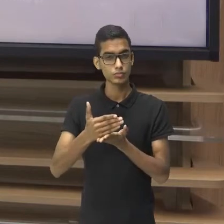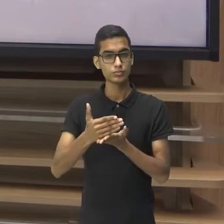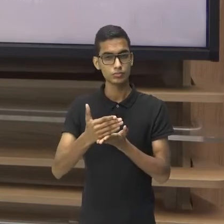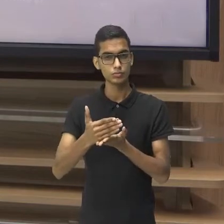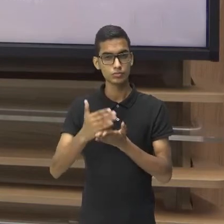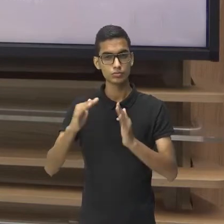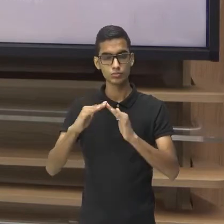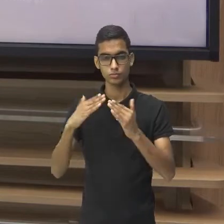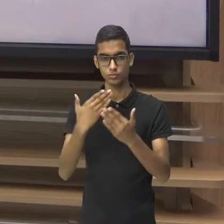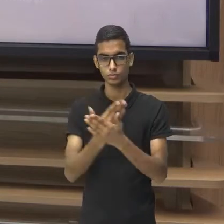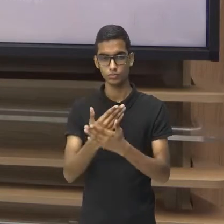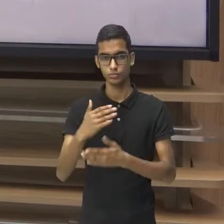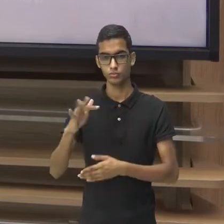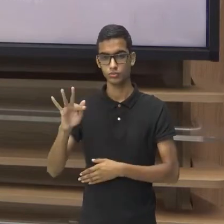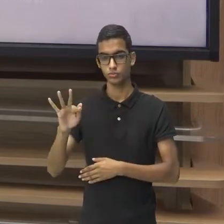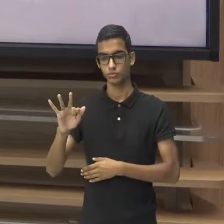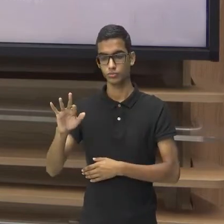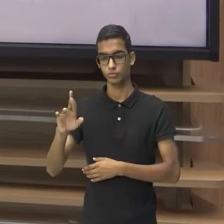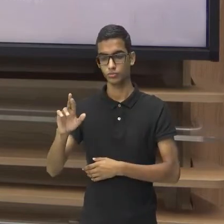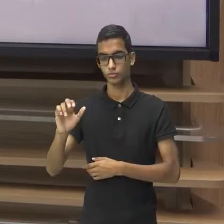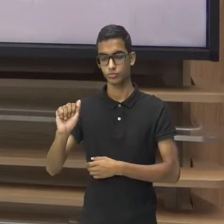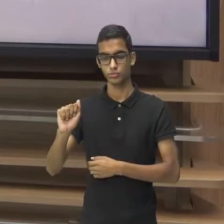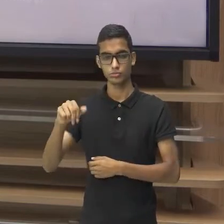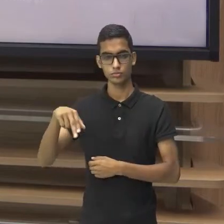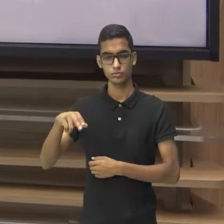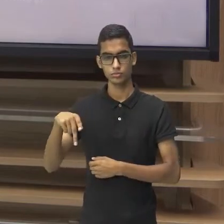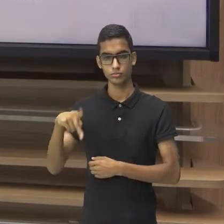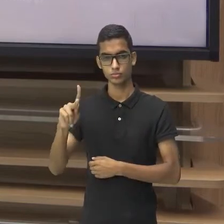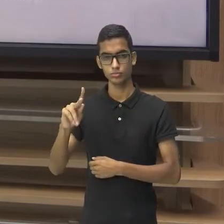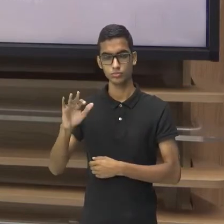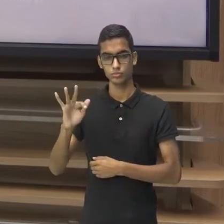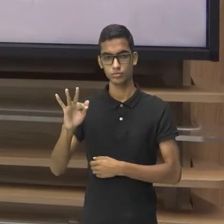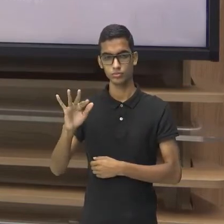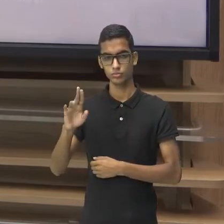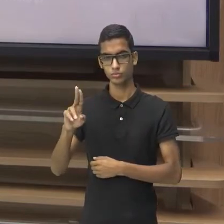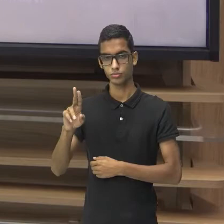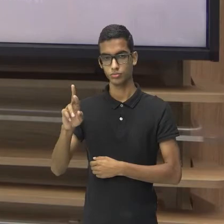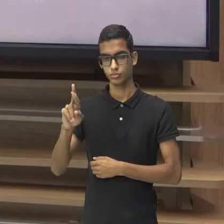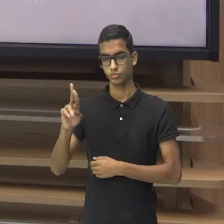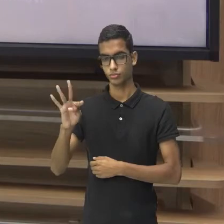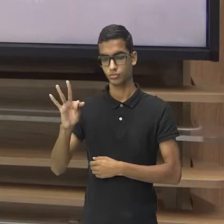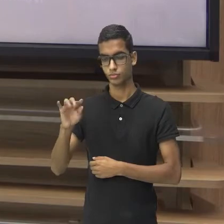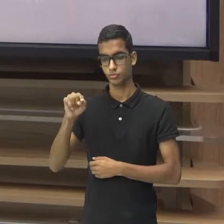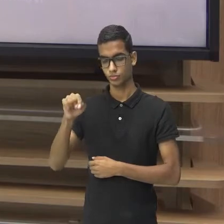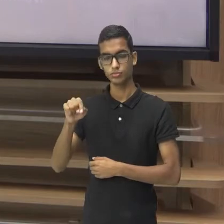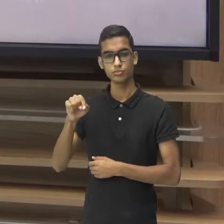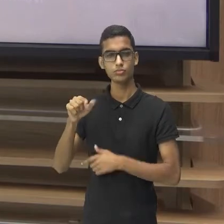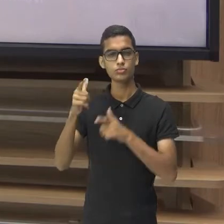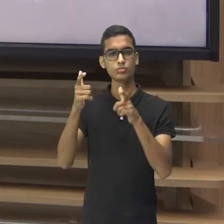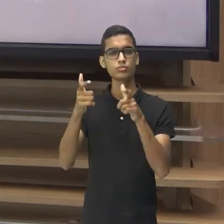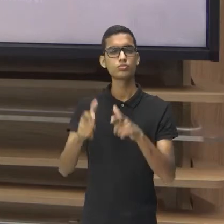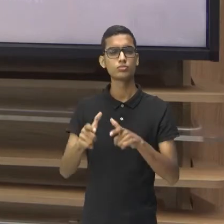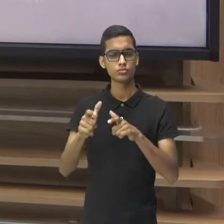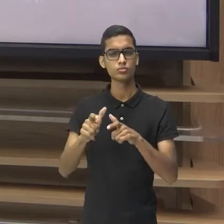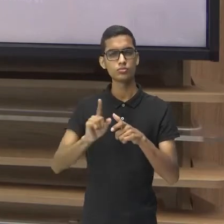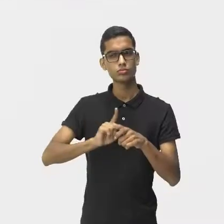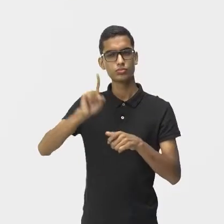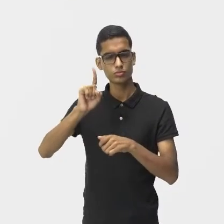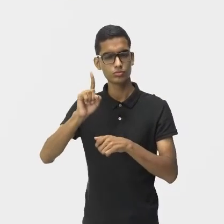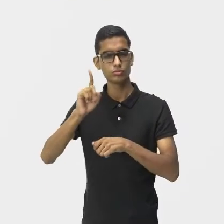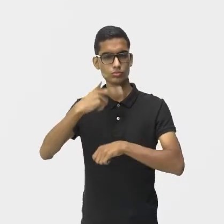de Frankfurt. Frankfurt é uma cidade lá na Alemanha e, na virada do